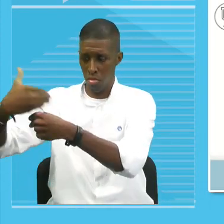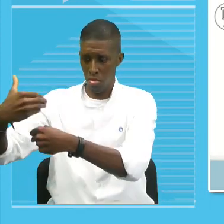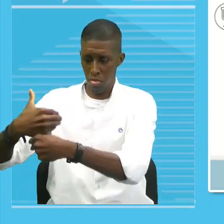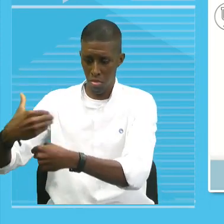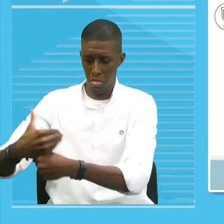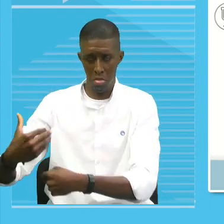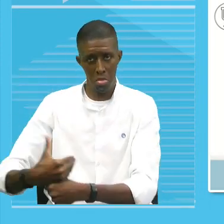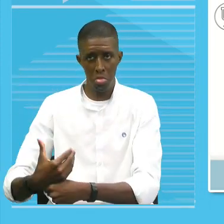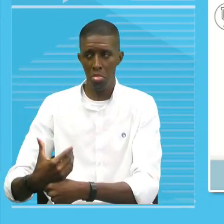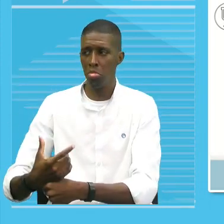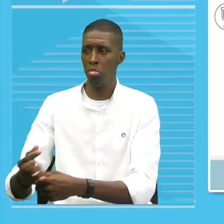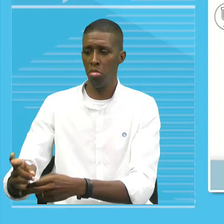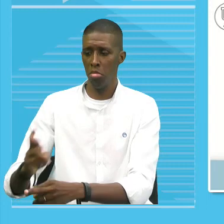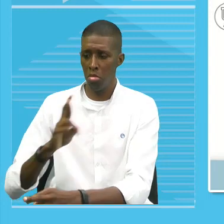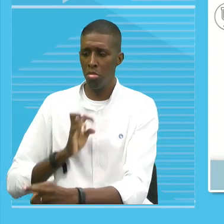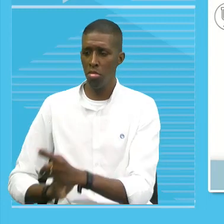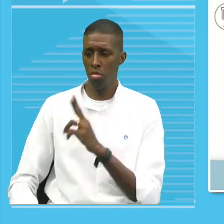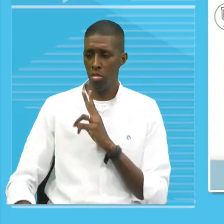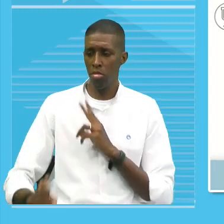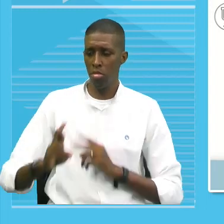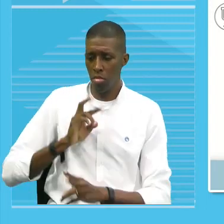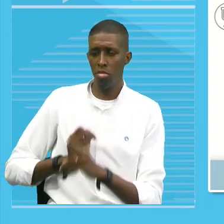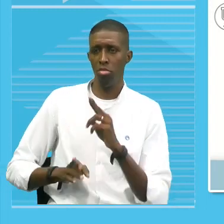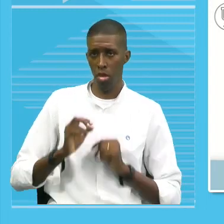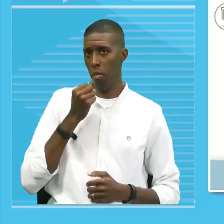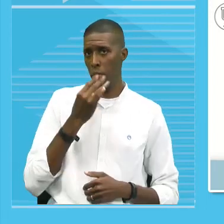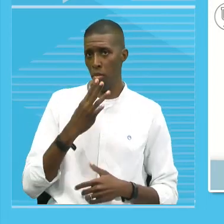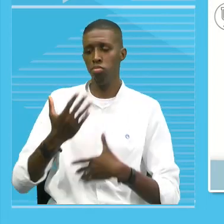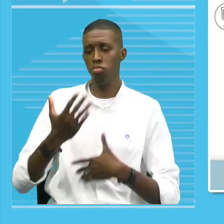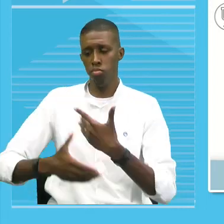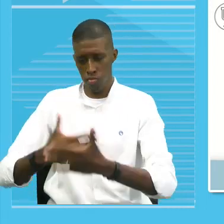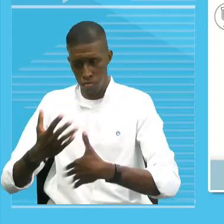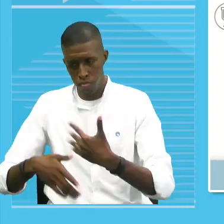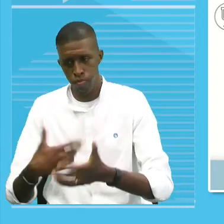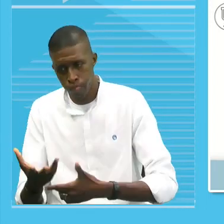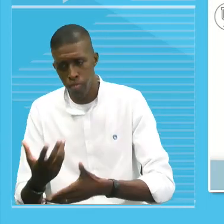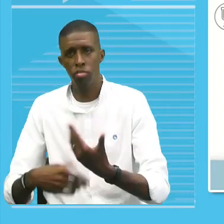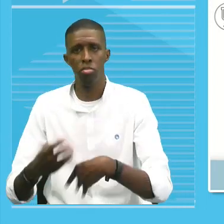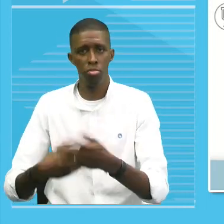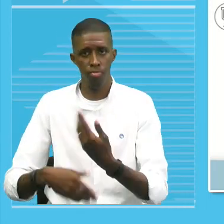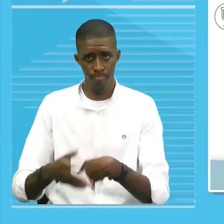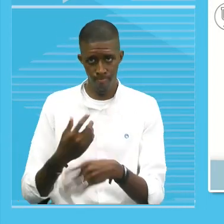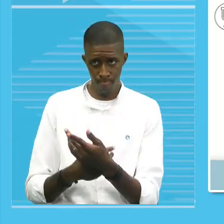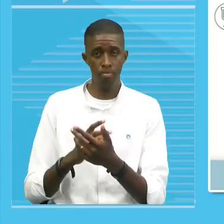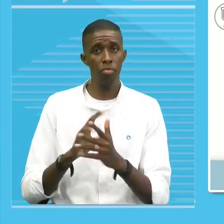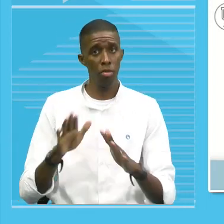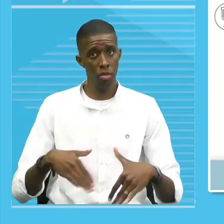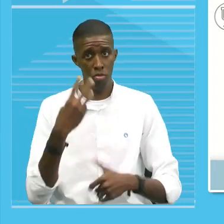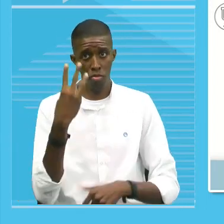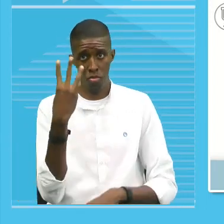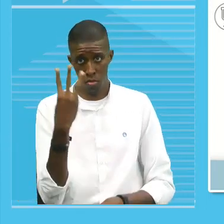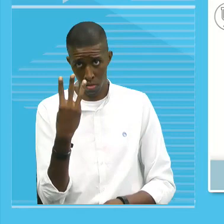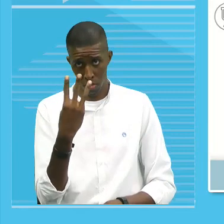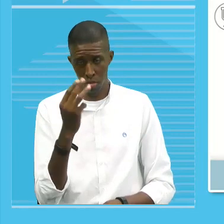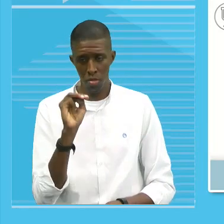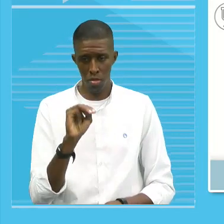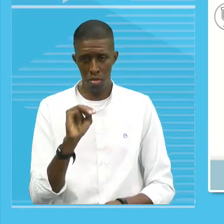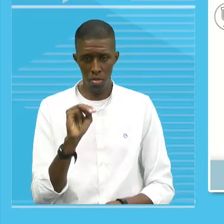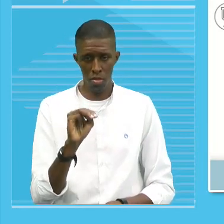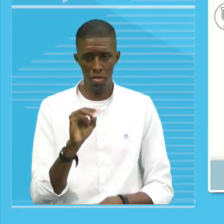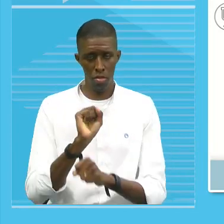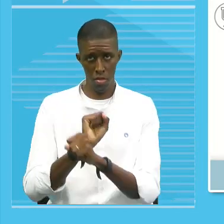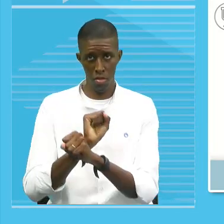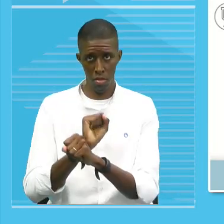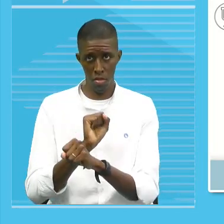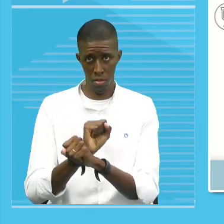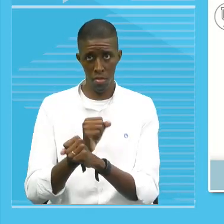participando tão entendendo Então isso é bacana então Jorge vai deixar em tela cheia vai marcar três minutos três minutos